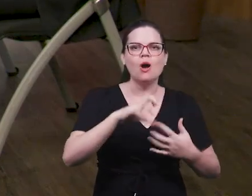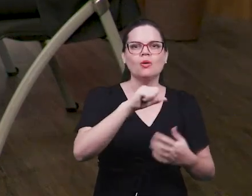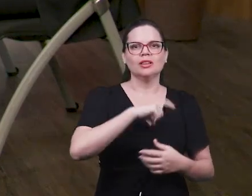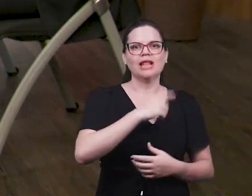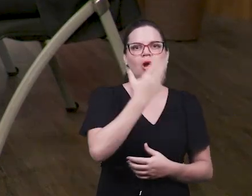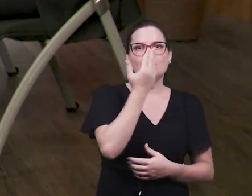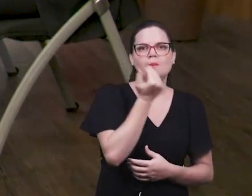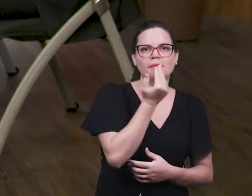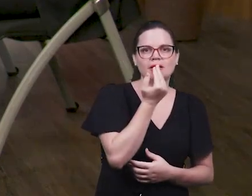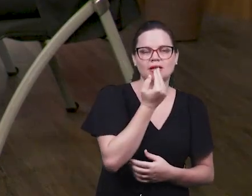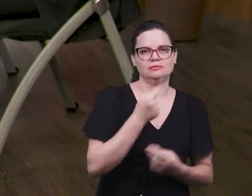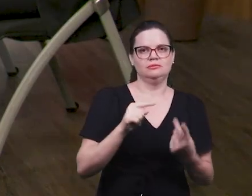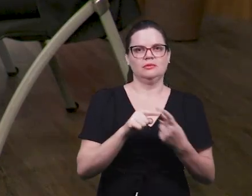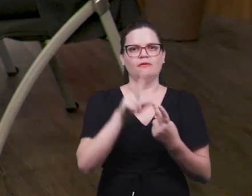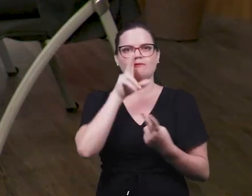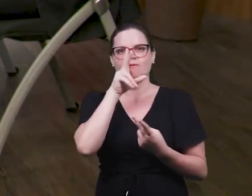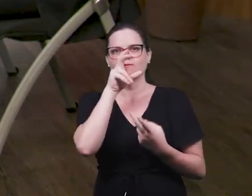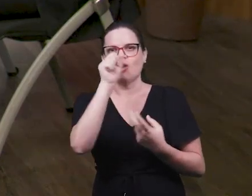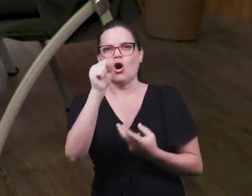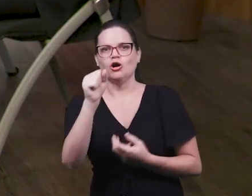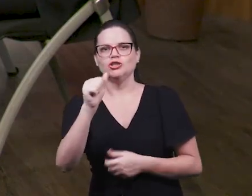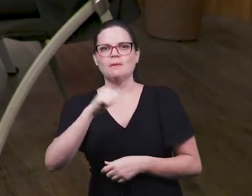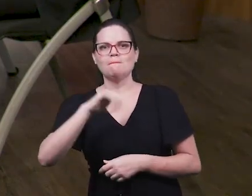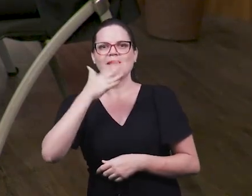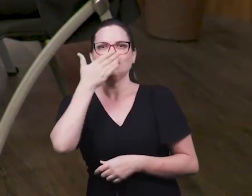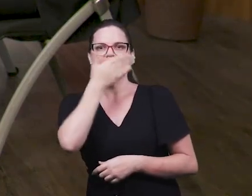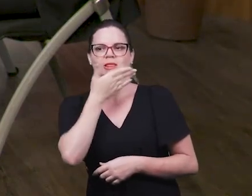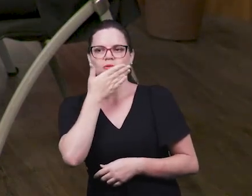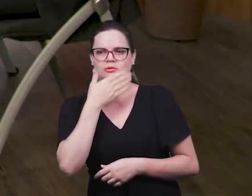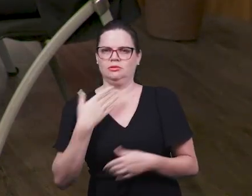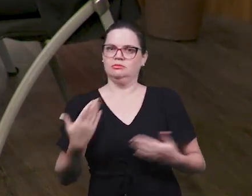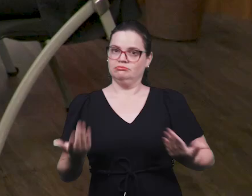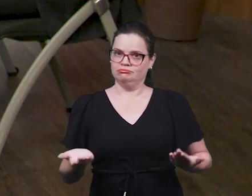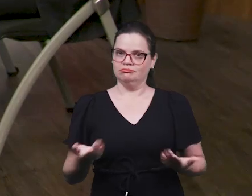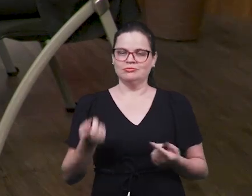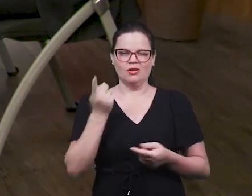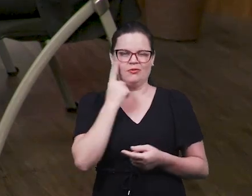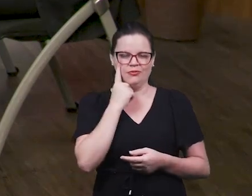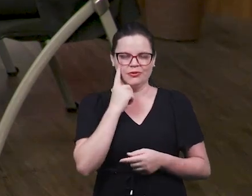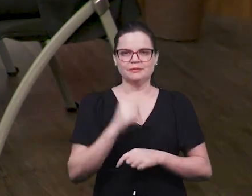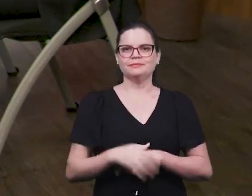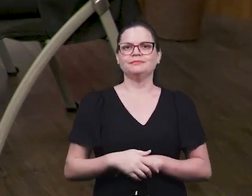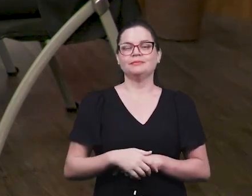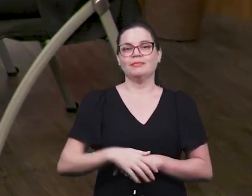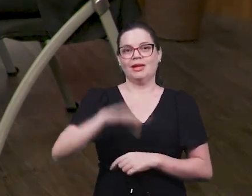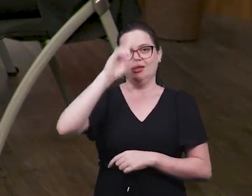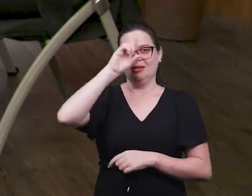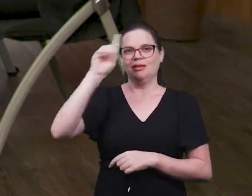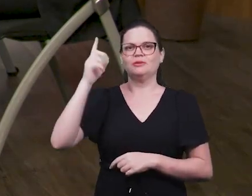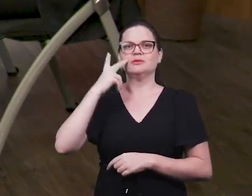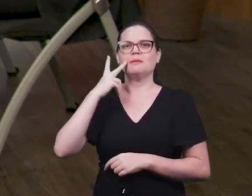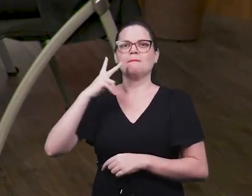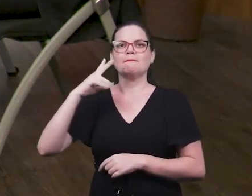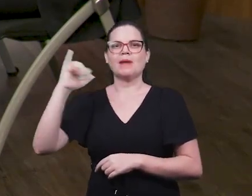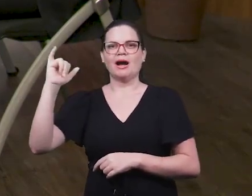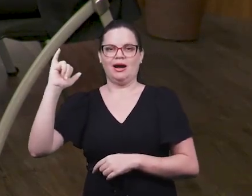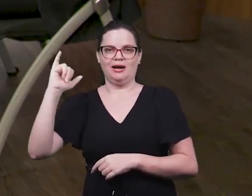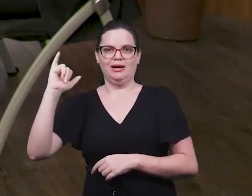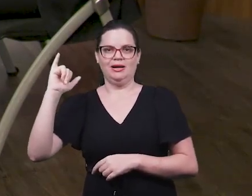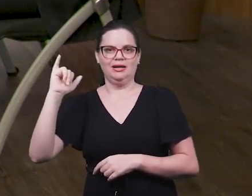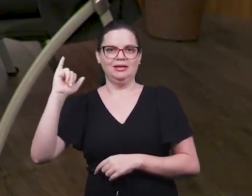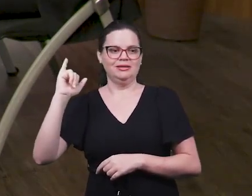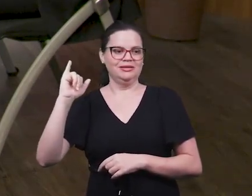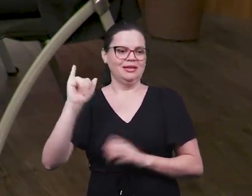doce do que o mel? Como o pastor Douglas mencionou a morte, agradou ao Pai moê-lo. Fazê-lo enfermar.